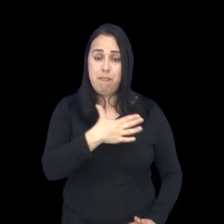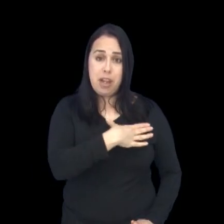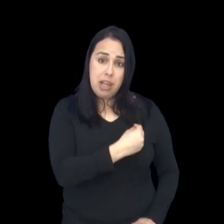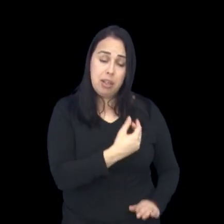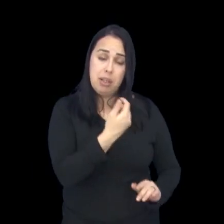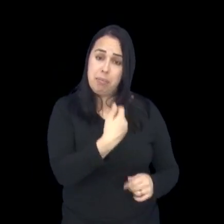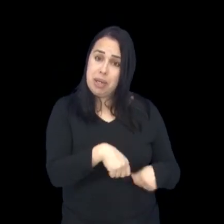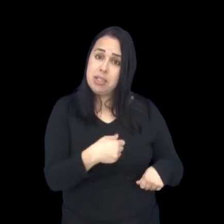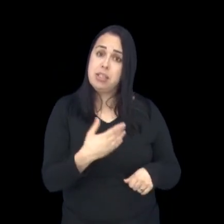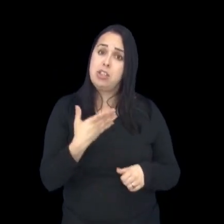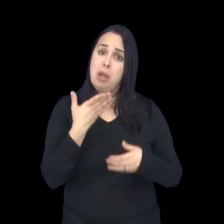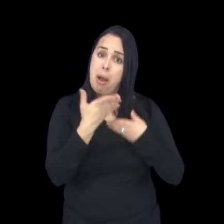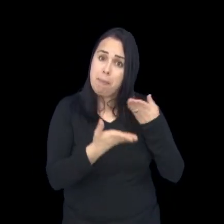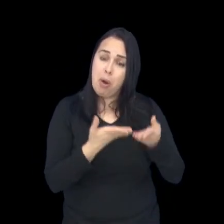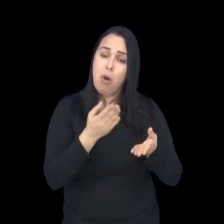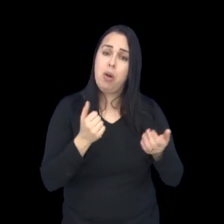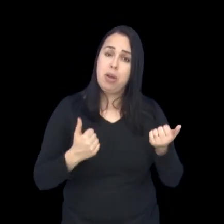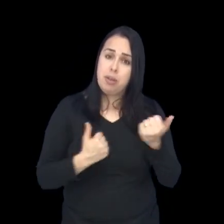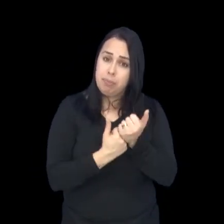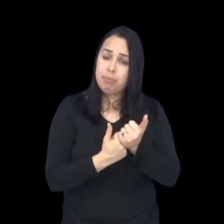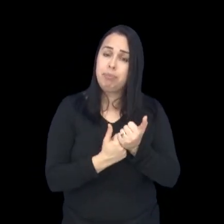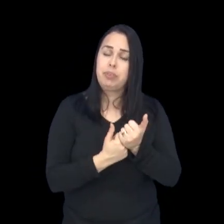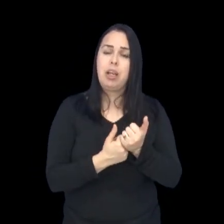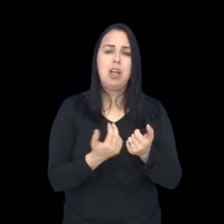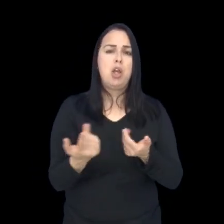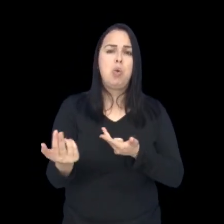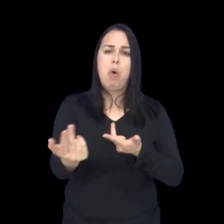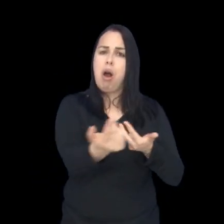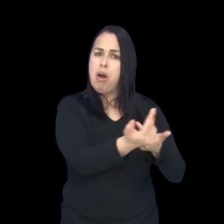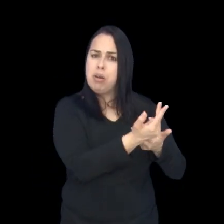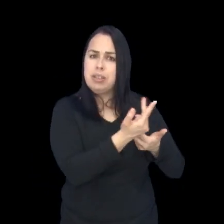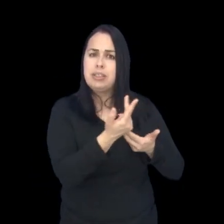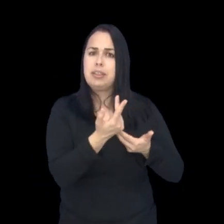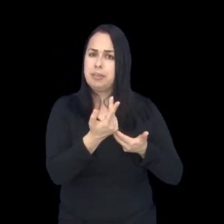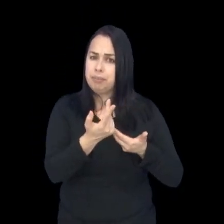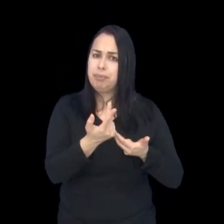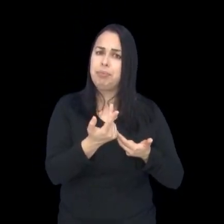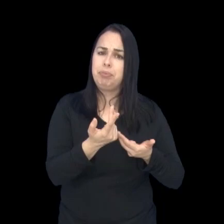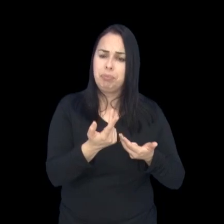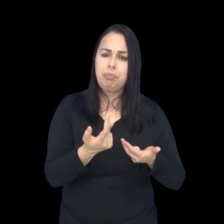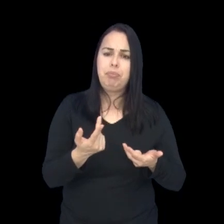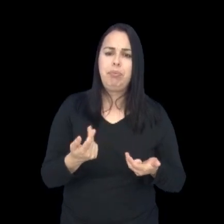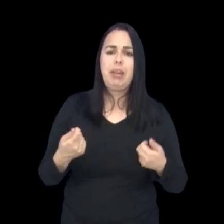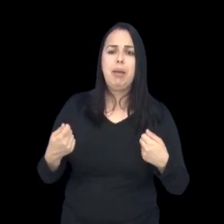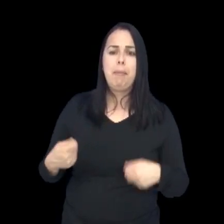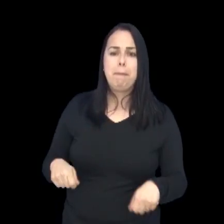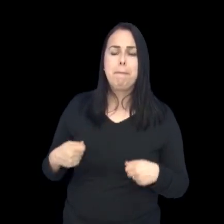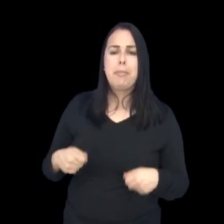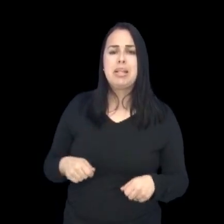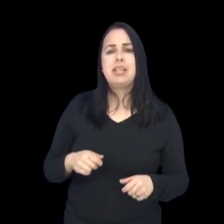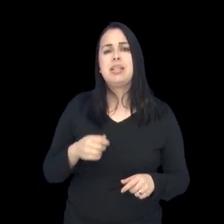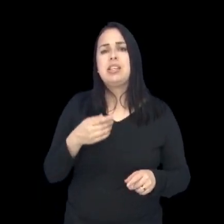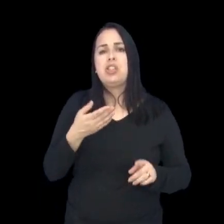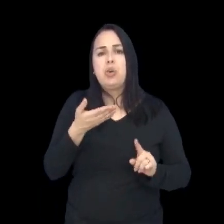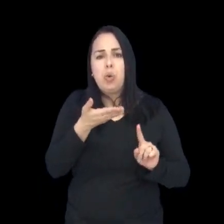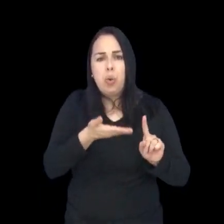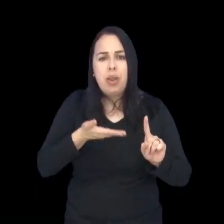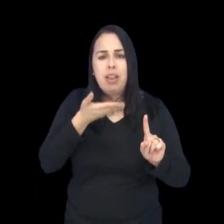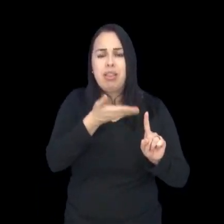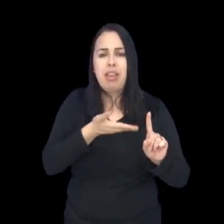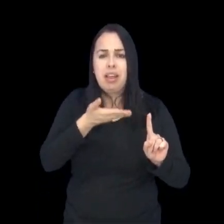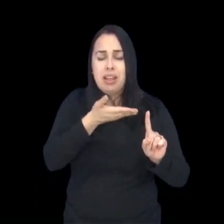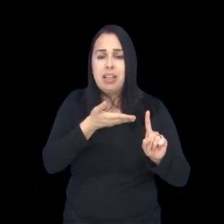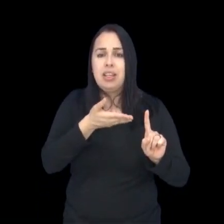mais contínuo, como a minha filha e como muitos outros que foram dispensados de lá, eles precisam de uma reabilitação no meio